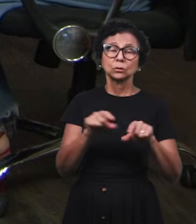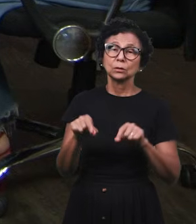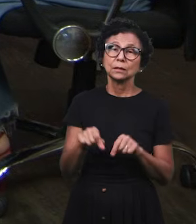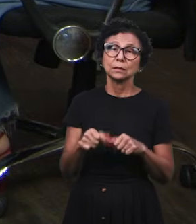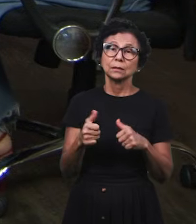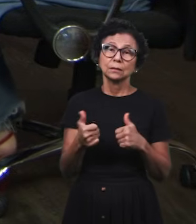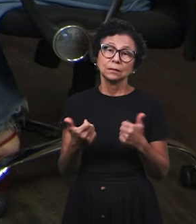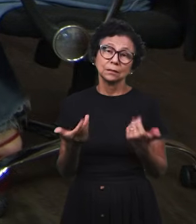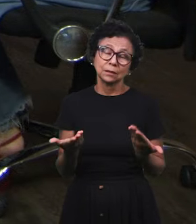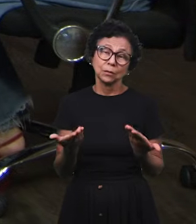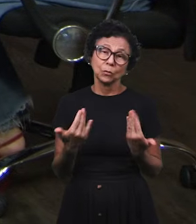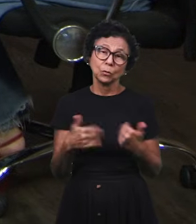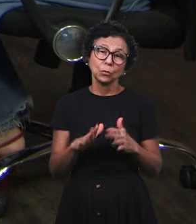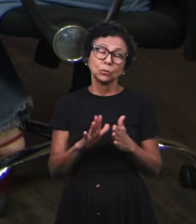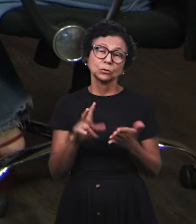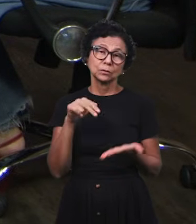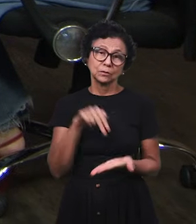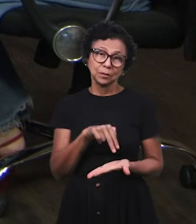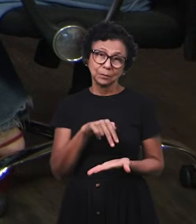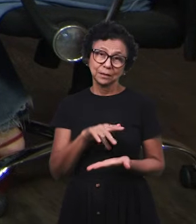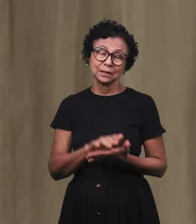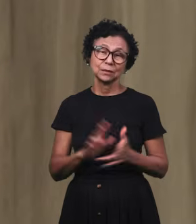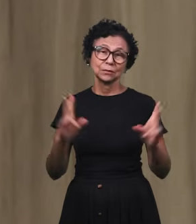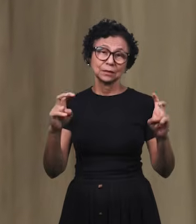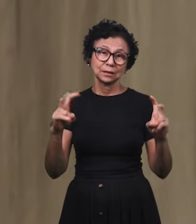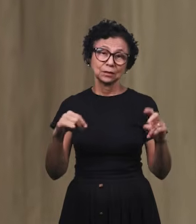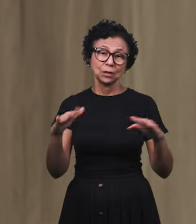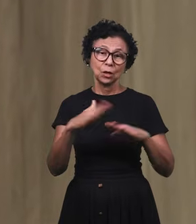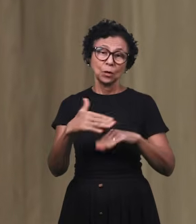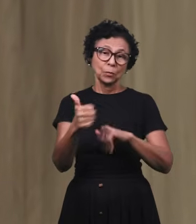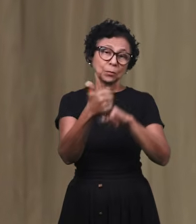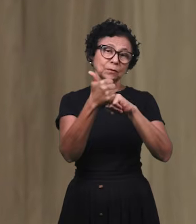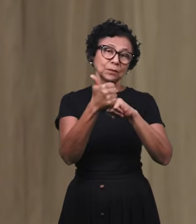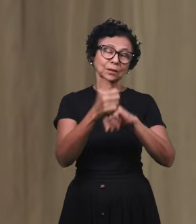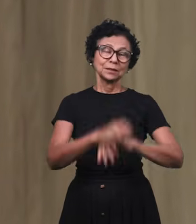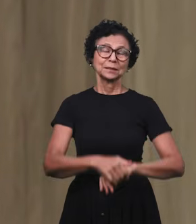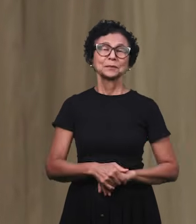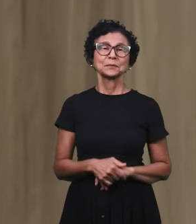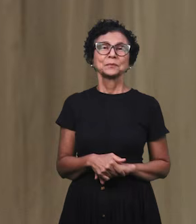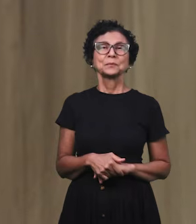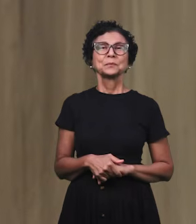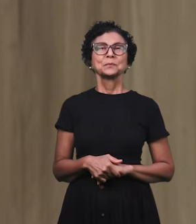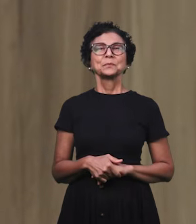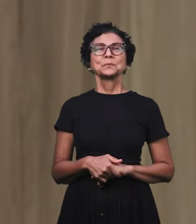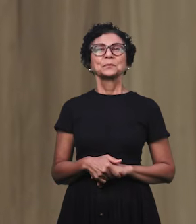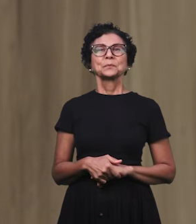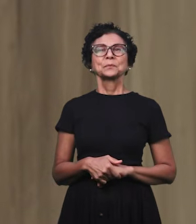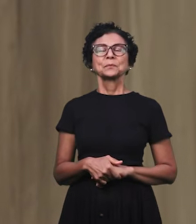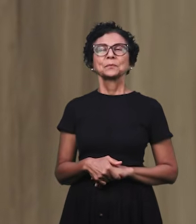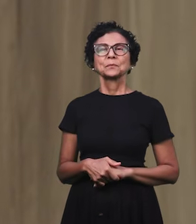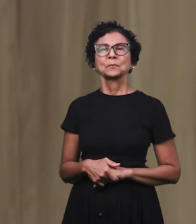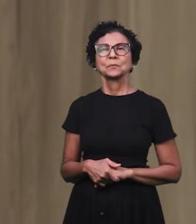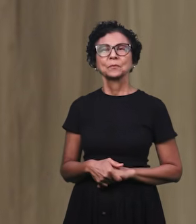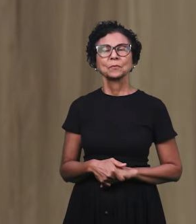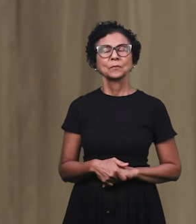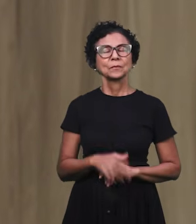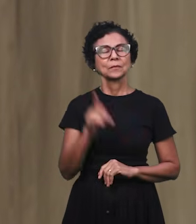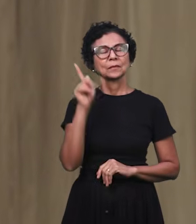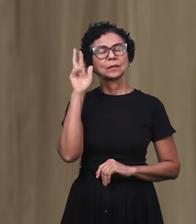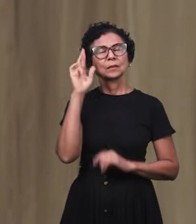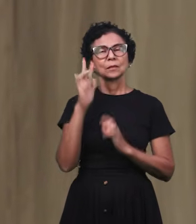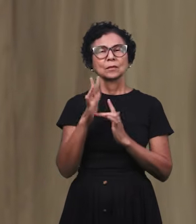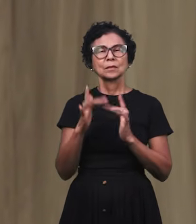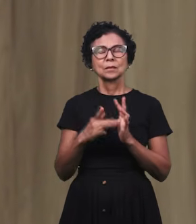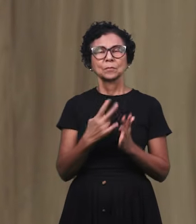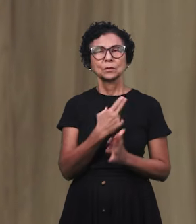nome é Sara, eu sou da igreja de Colina, em Cariacica, no ministério do pastor Claudemir Lorenzon. E a minha pergunta é o seguinte, quando nós